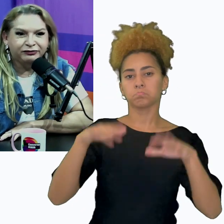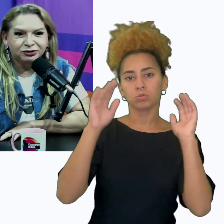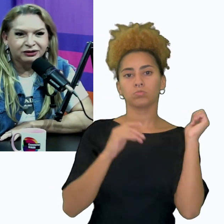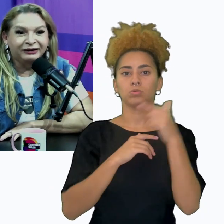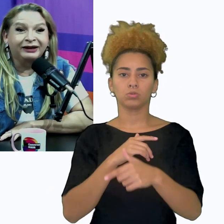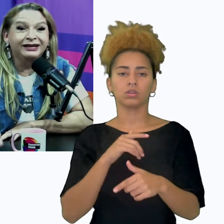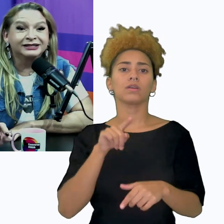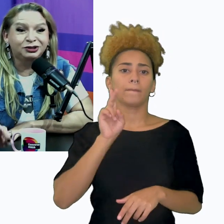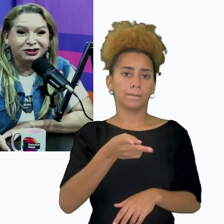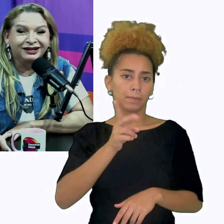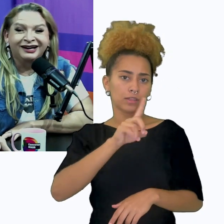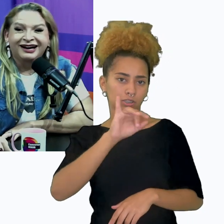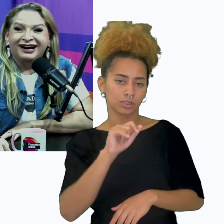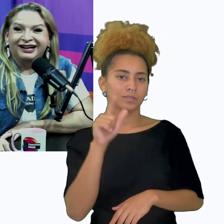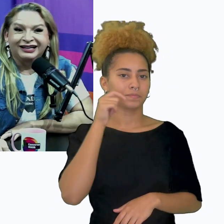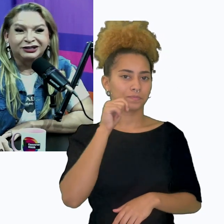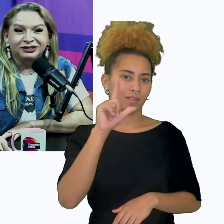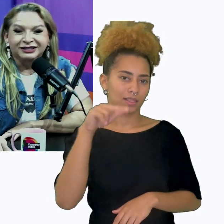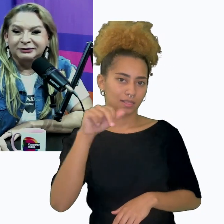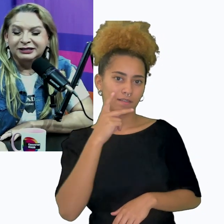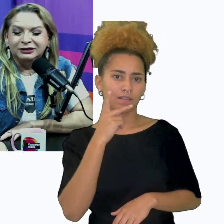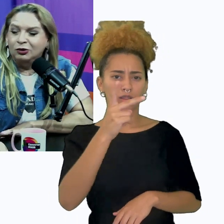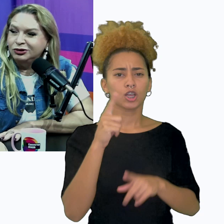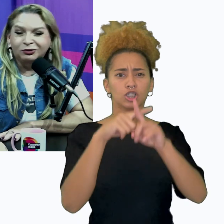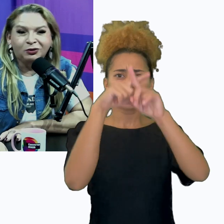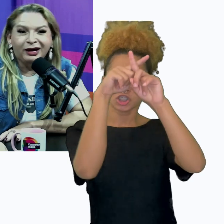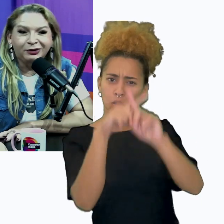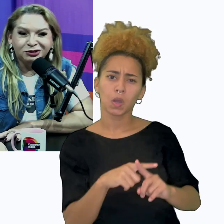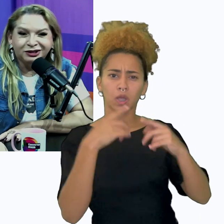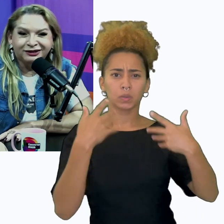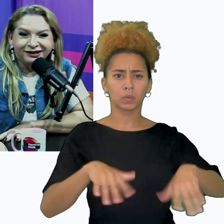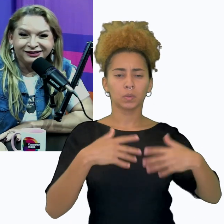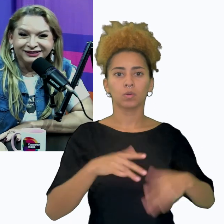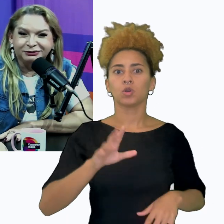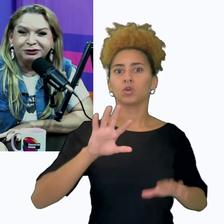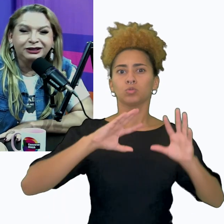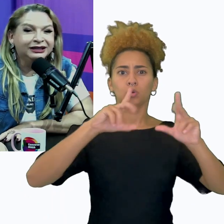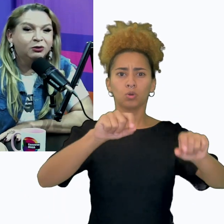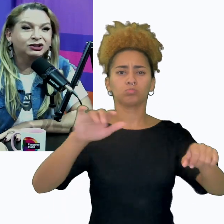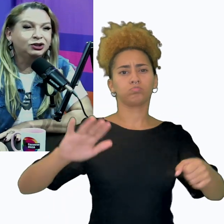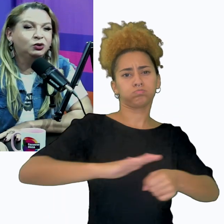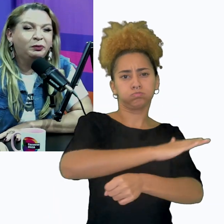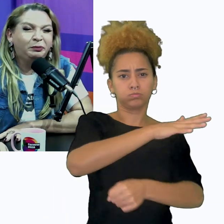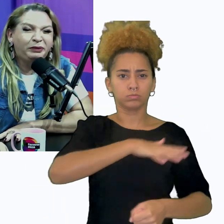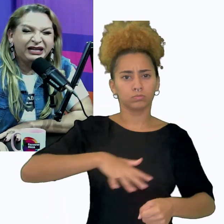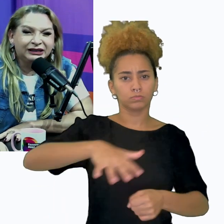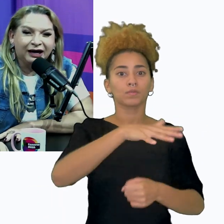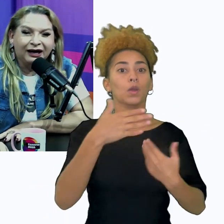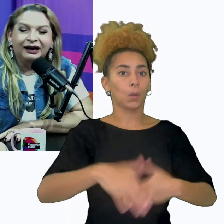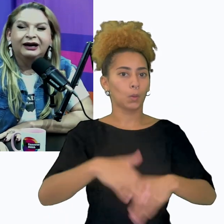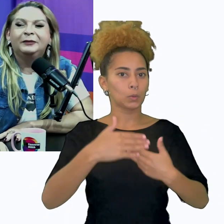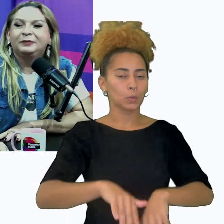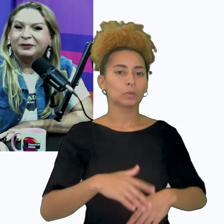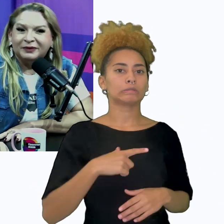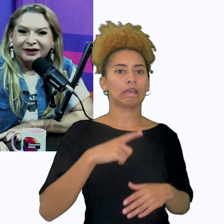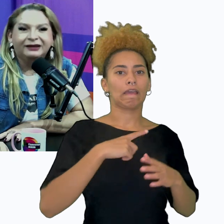Flávia Fontinelli. Nesse dia, Lena dizia sempre assim: hoje é um duelo de titãs. Menina, boate entupida. Isso